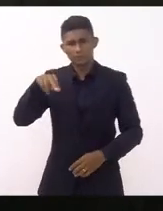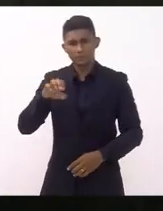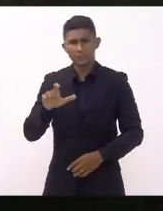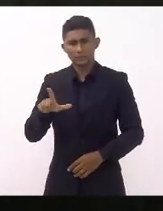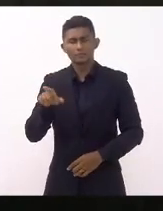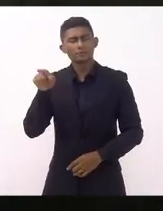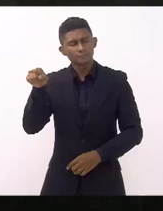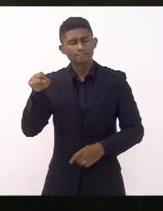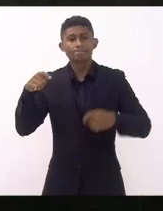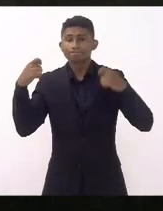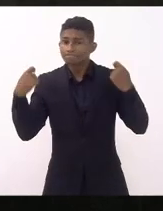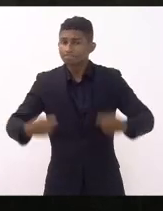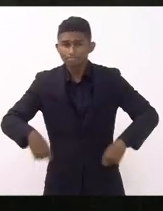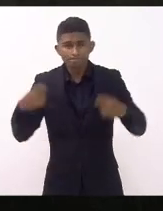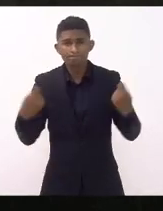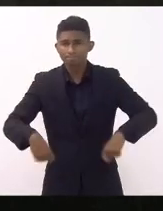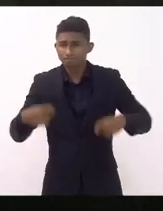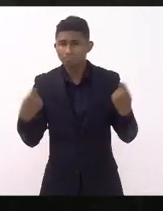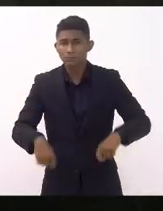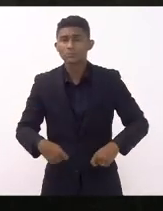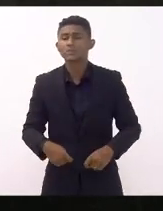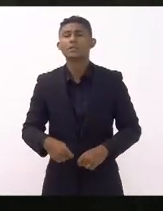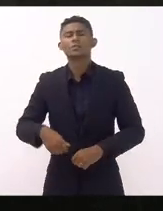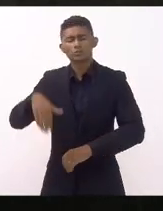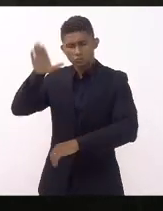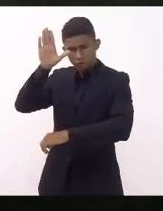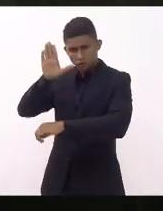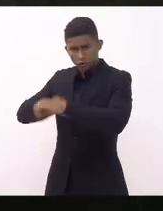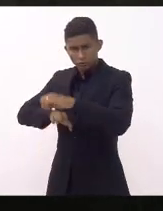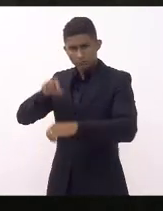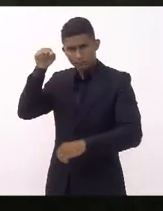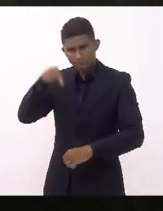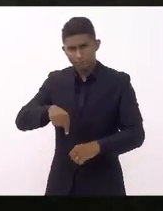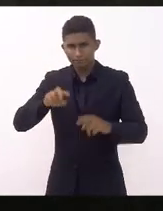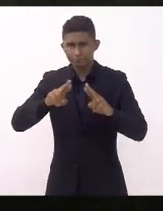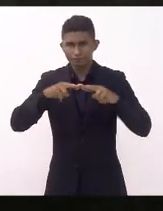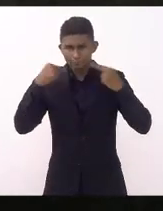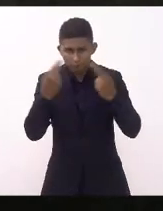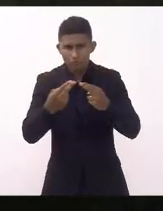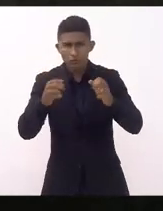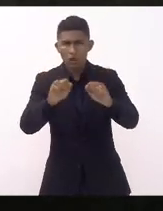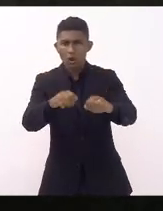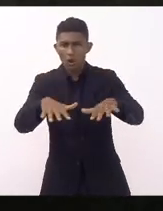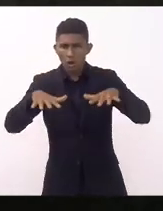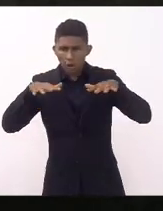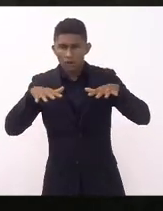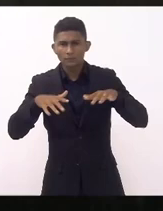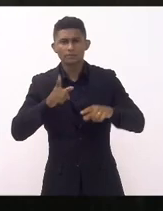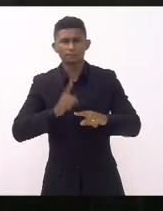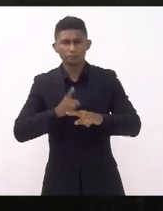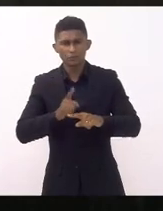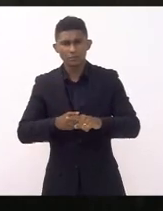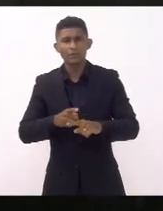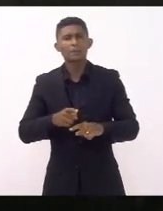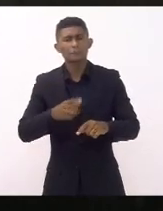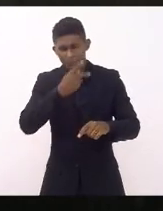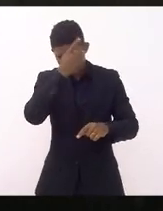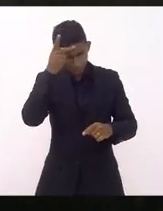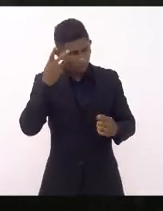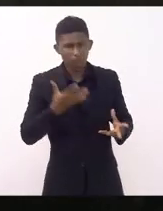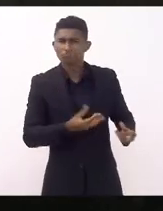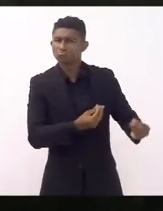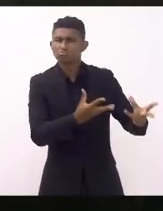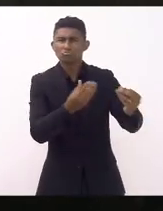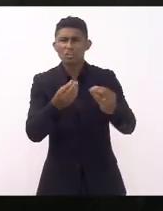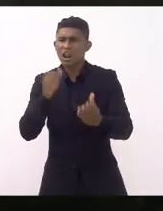precisa ser convocada para uma audiência pública, porque não são poucas as queixas, não é de